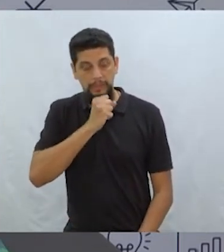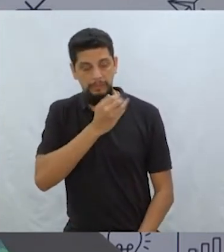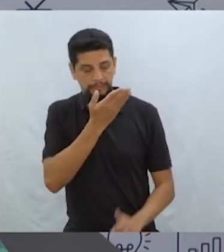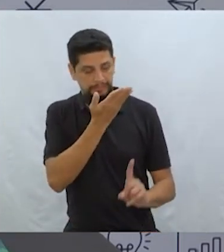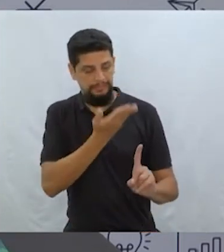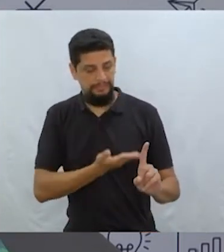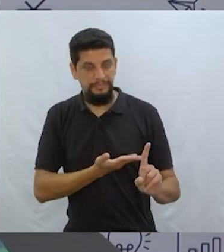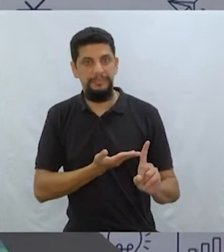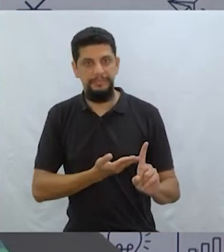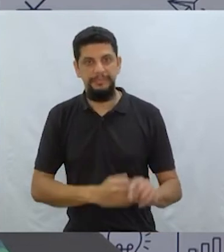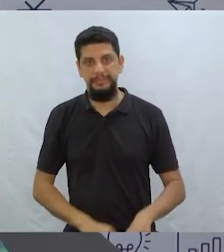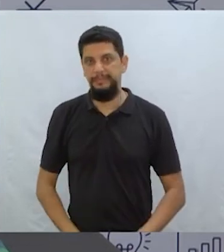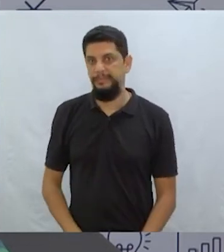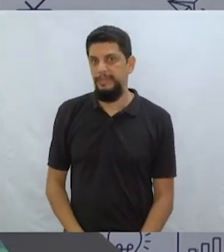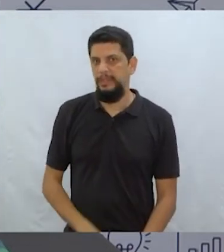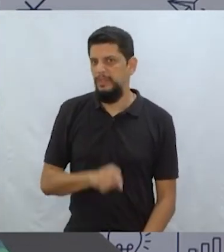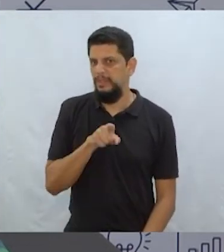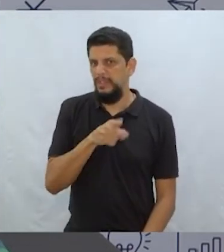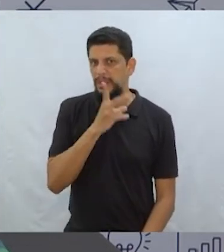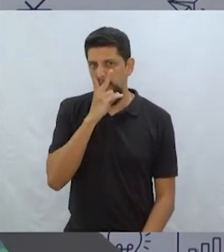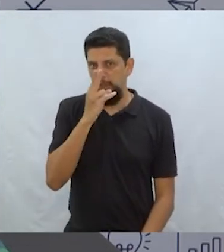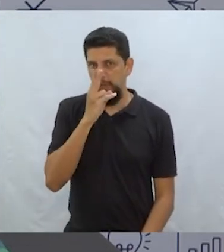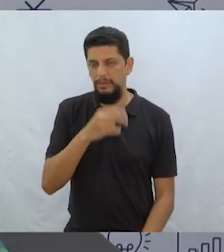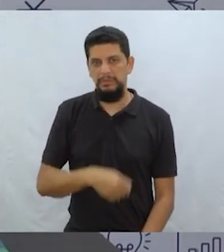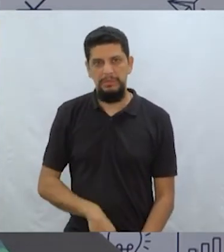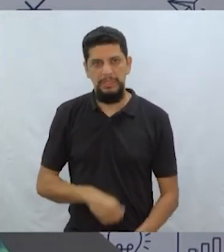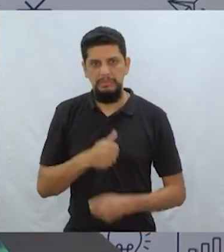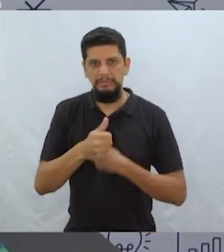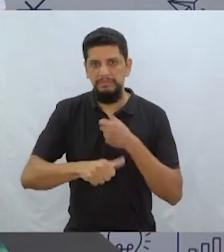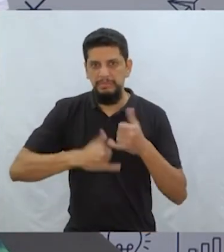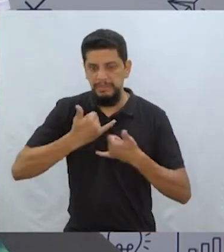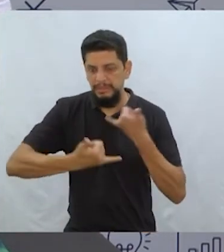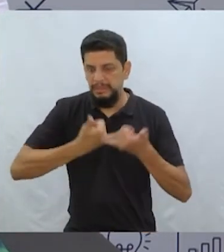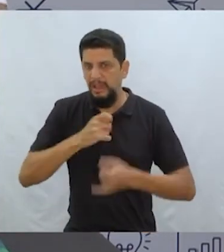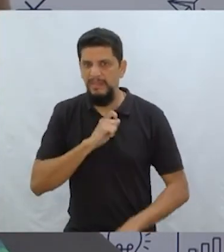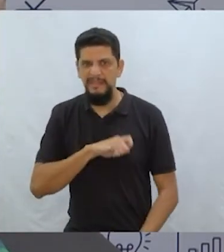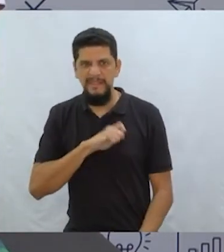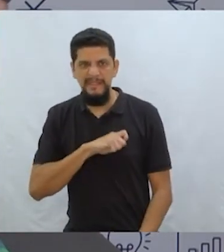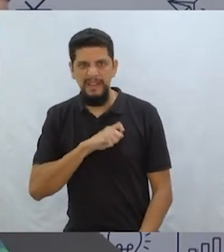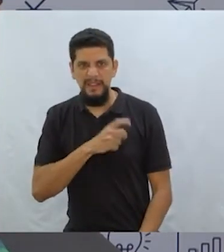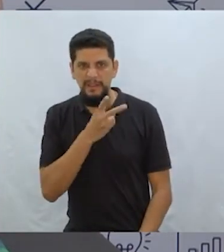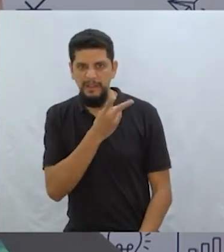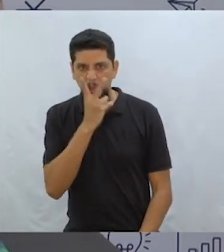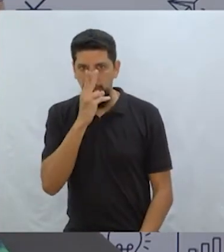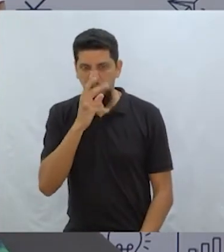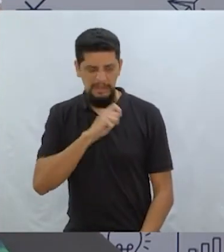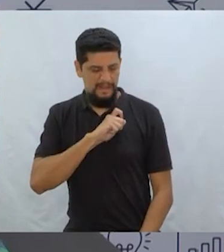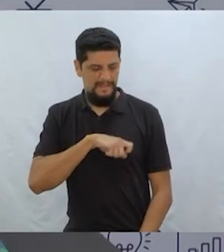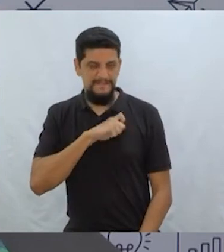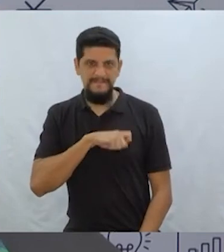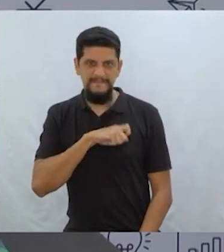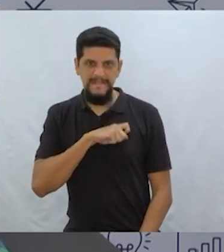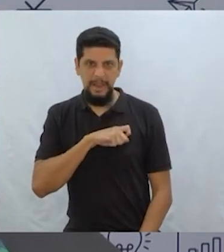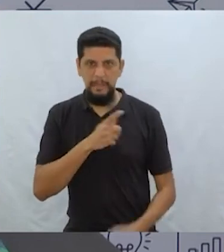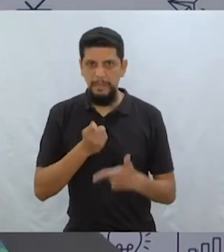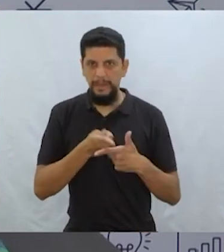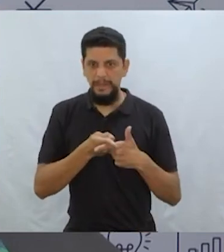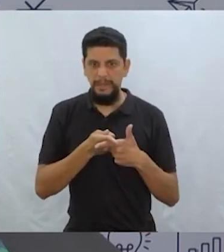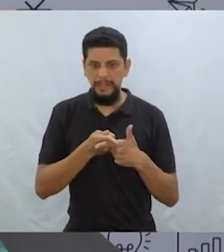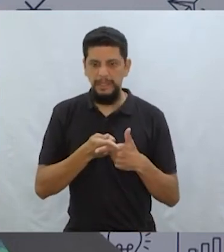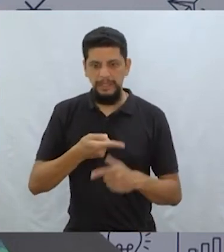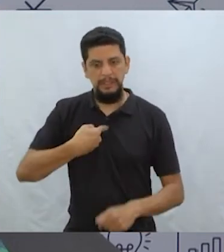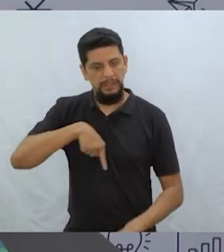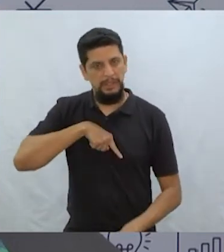bisavó Arquimedes O que achou da travessura O que que você achou dessa travessura porque